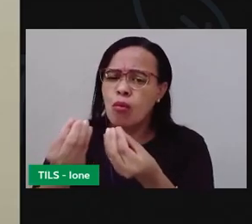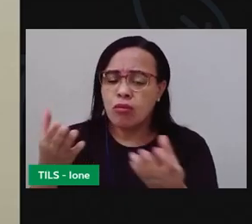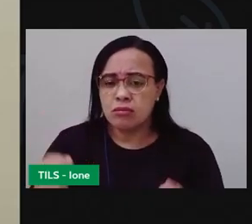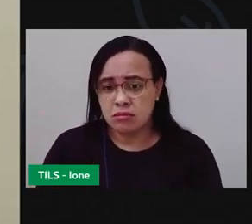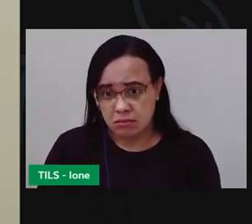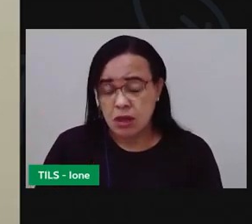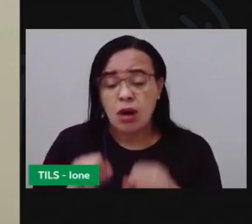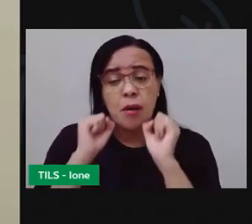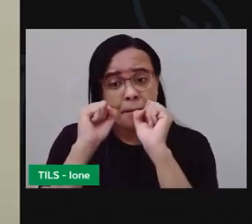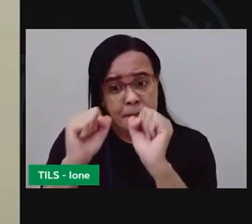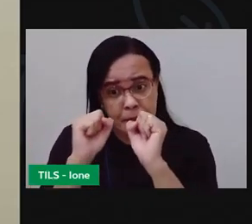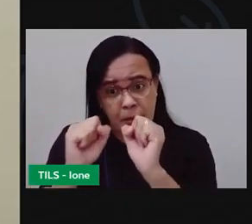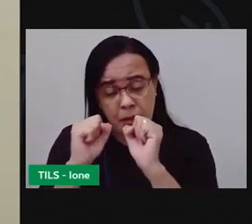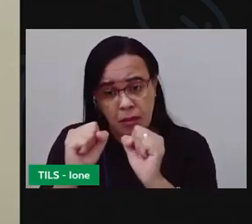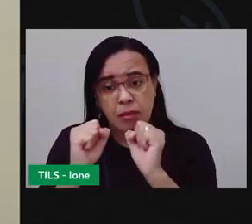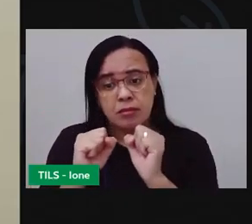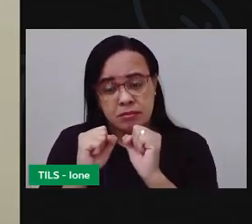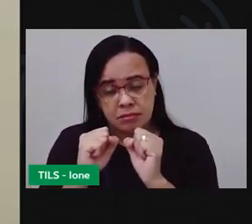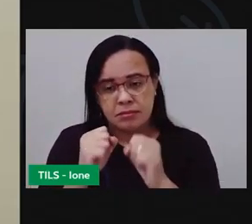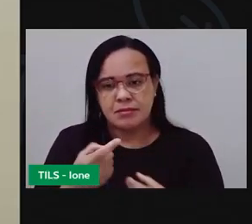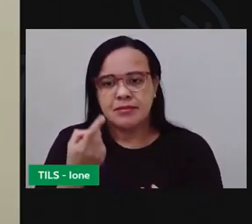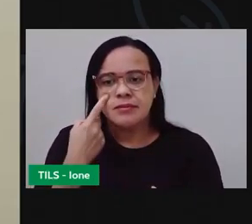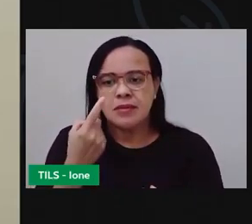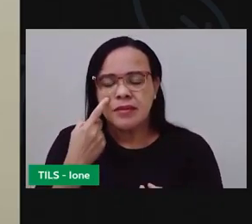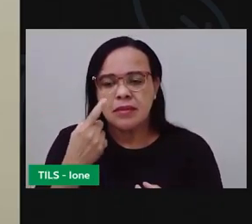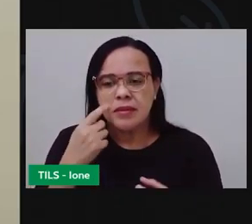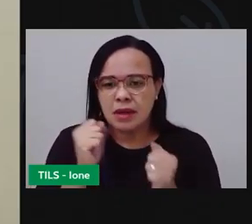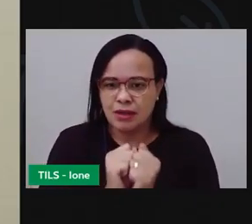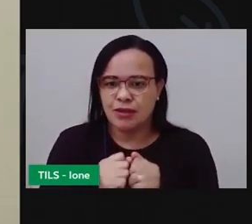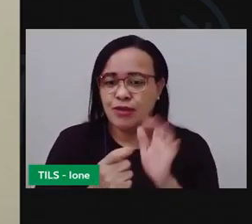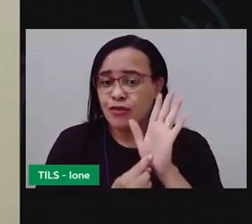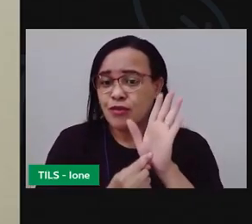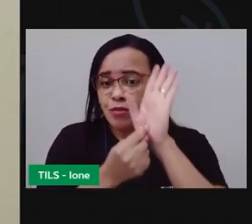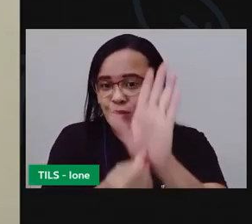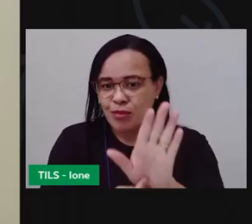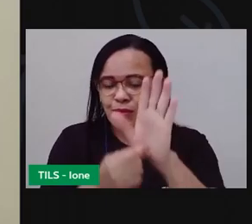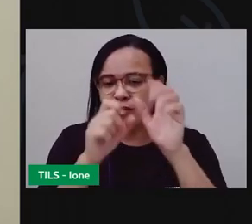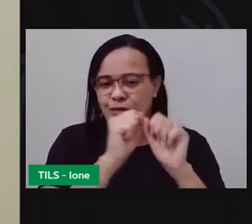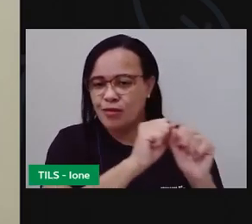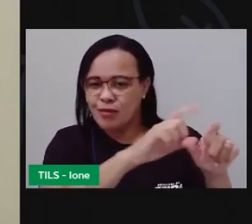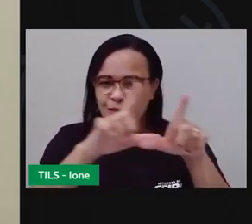Vou mostrar para vocês agora um vídeo muito legal